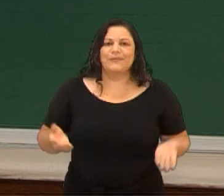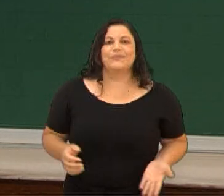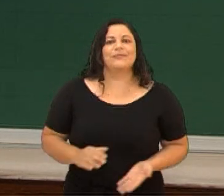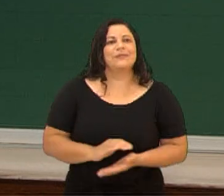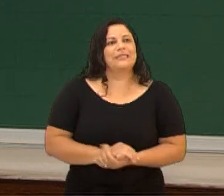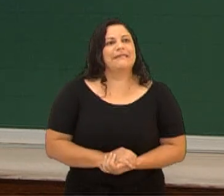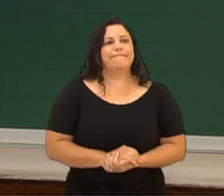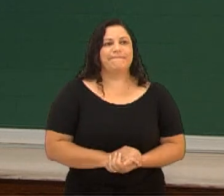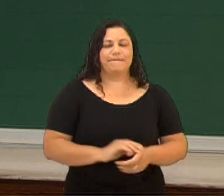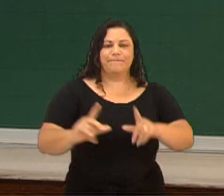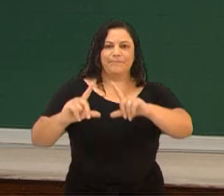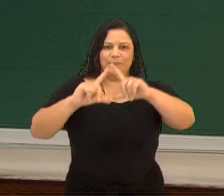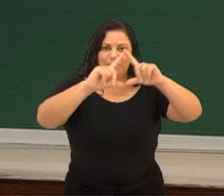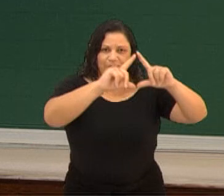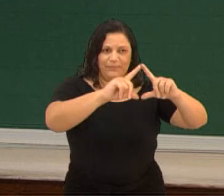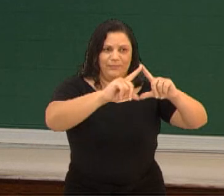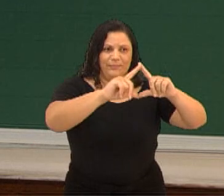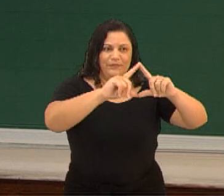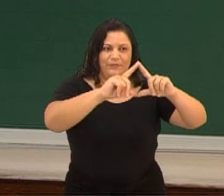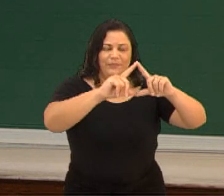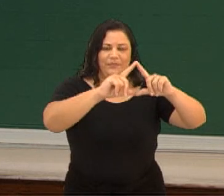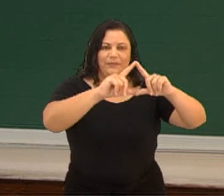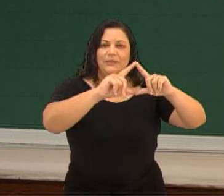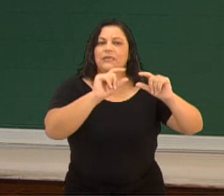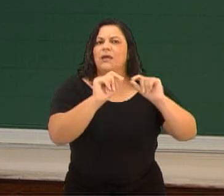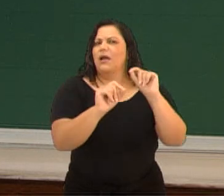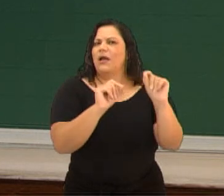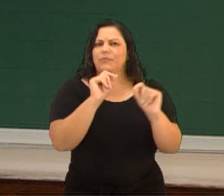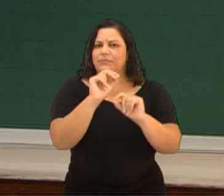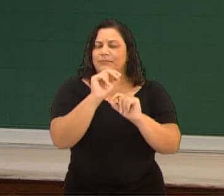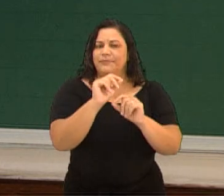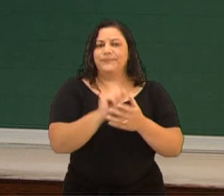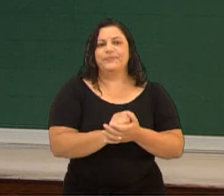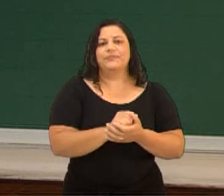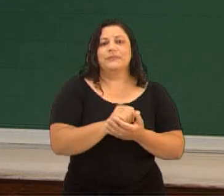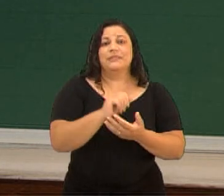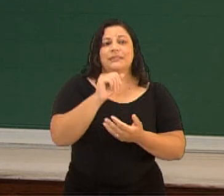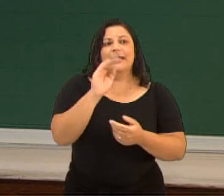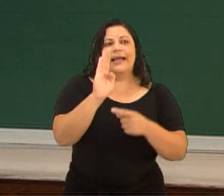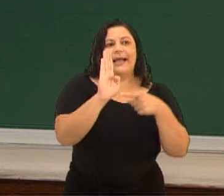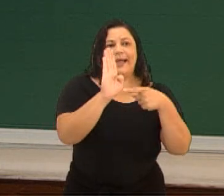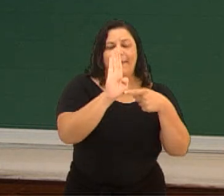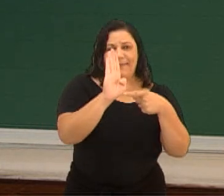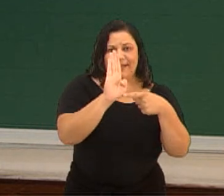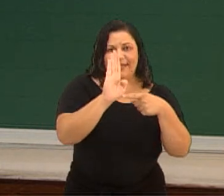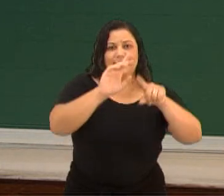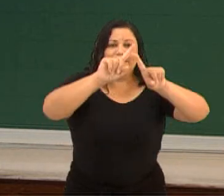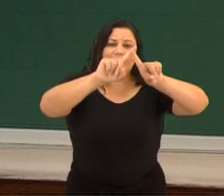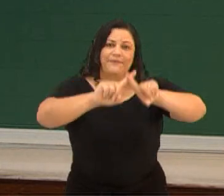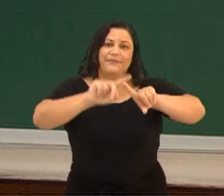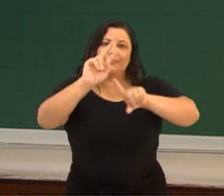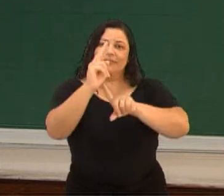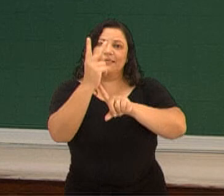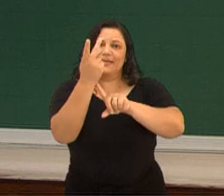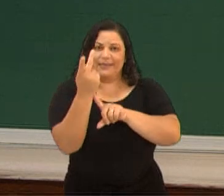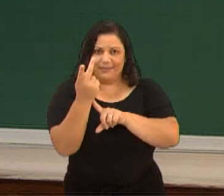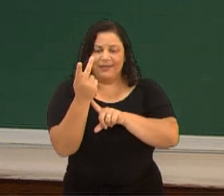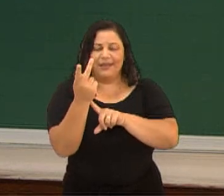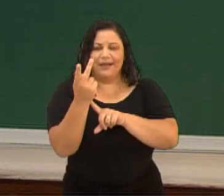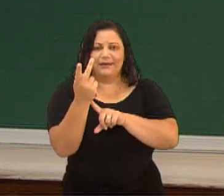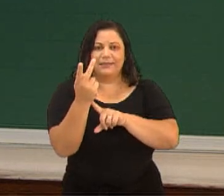aqui na área do triângulo, a fórmula para eu calcular a área é a base vezes a altura e tudo